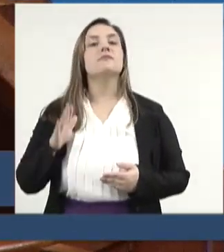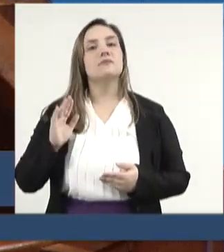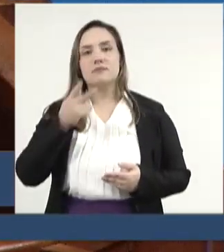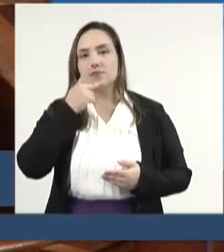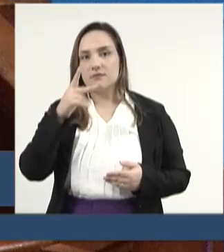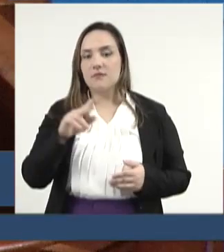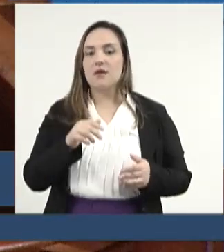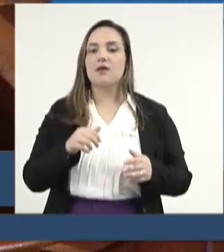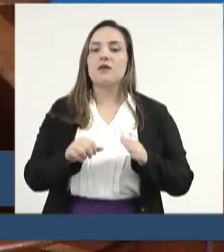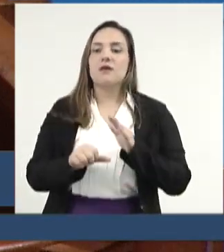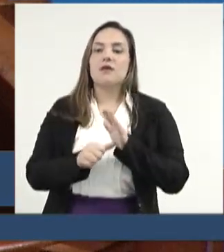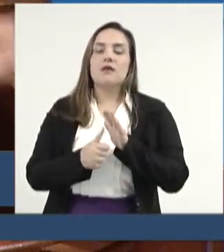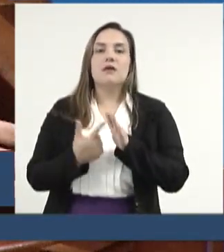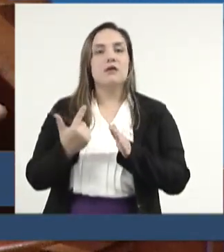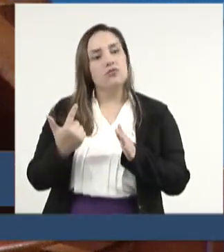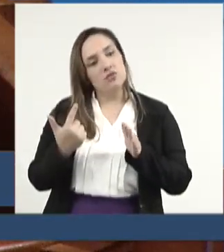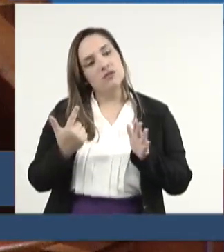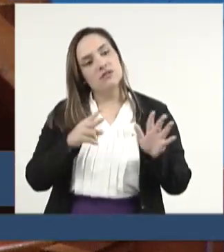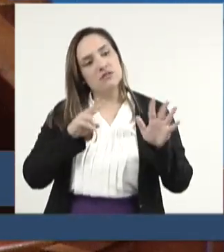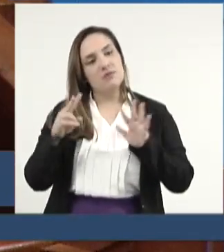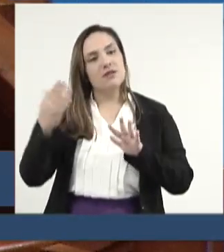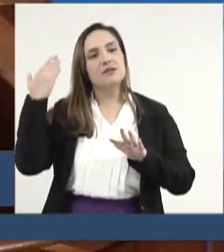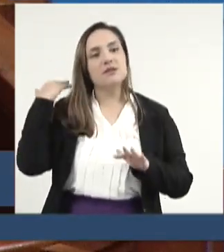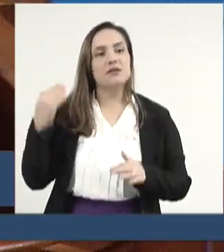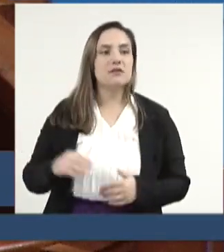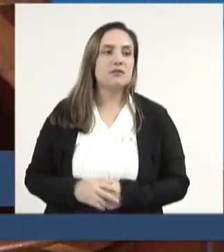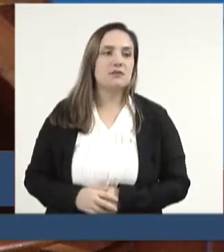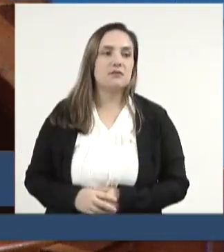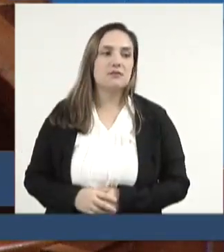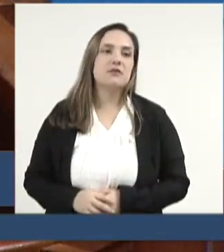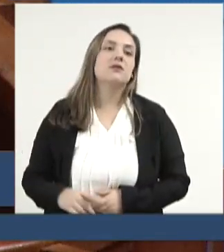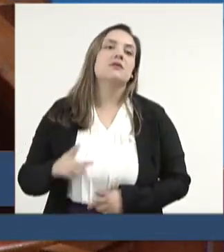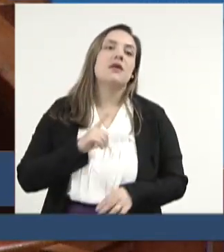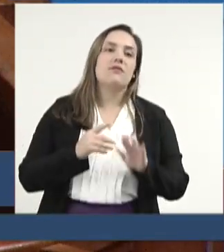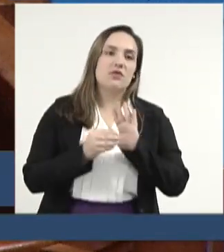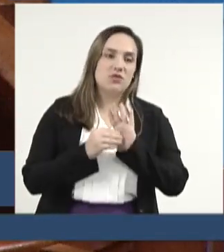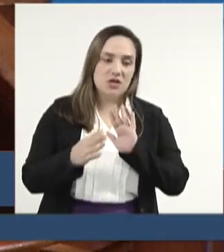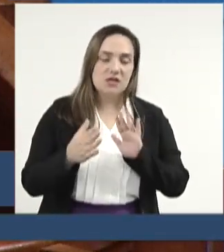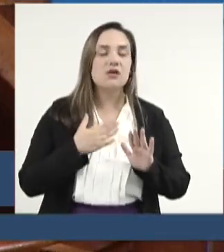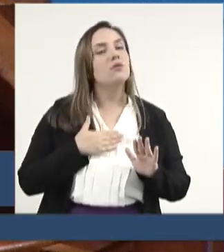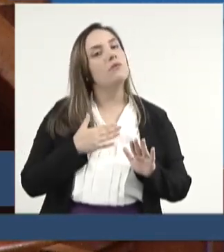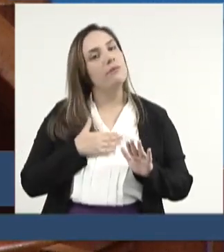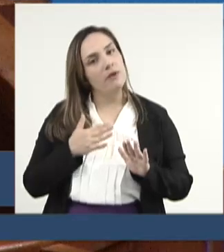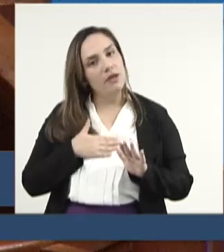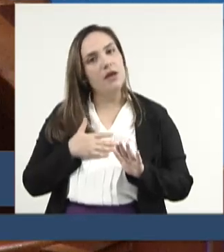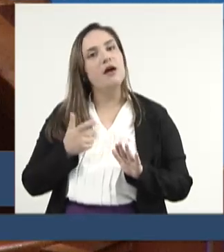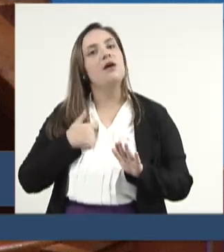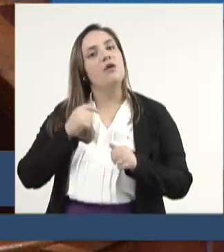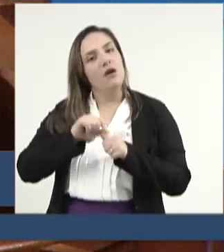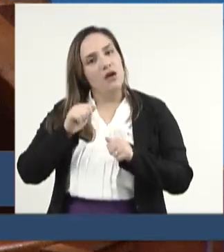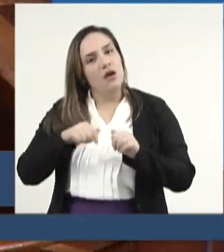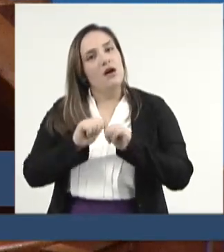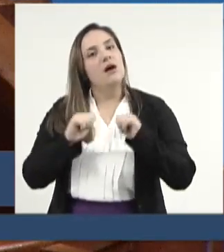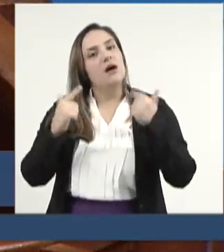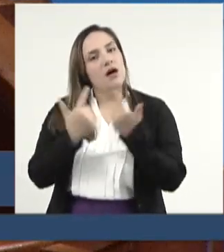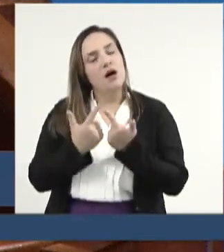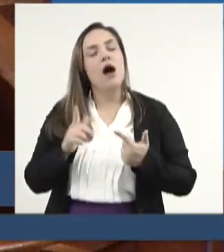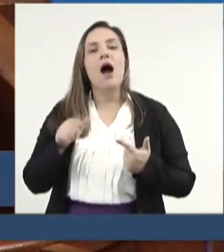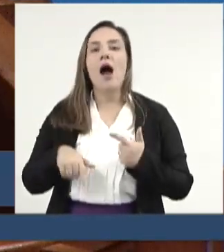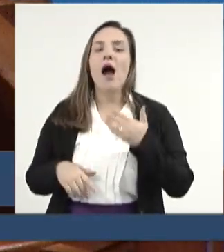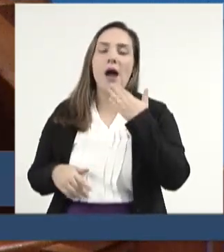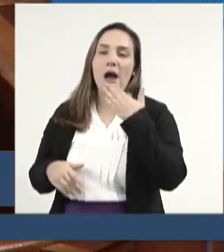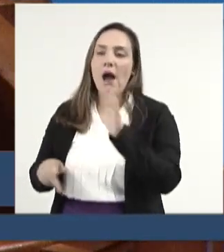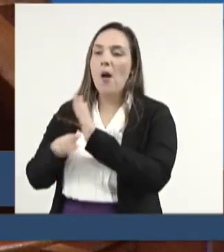semanas atrás, que foi objeto de uma indicação minha nesta casa, a pedido